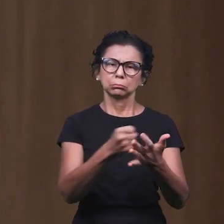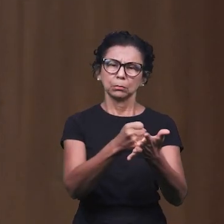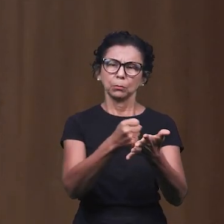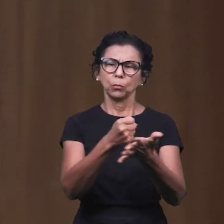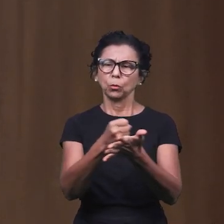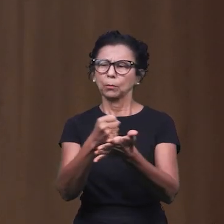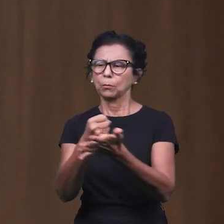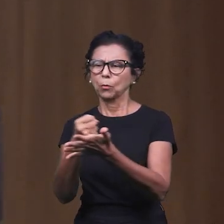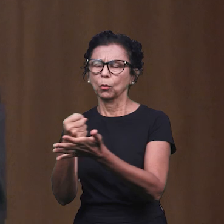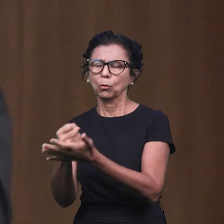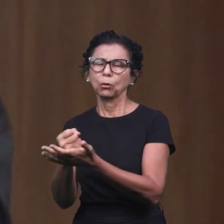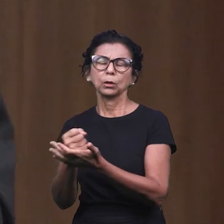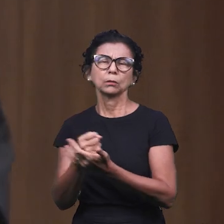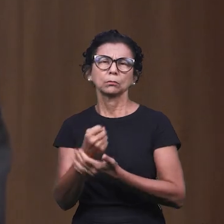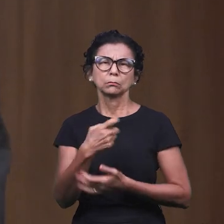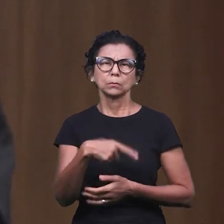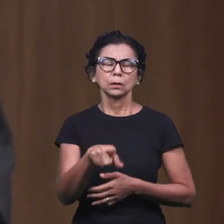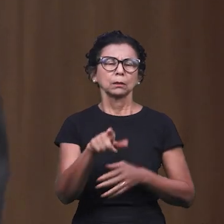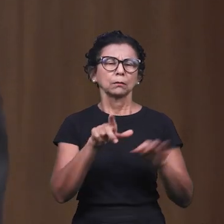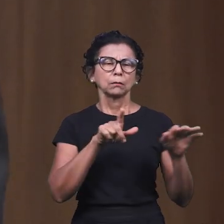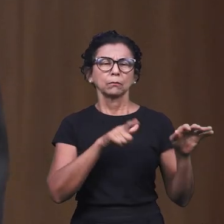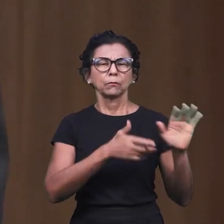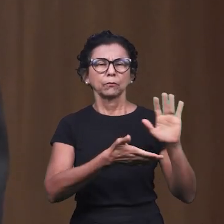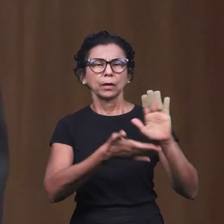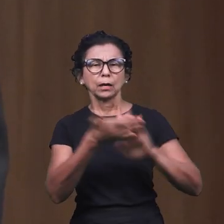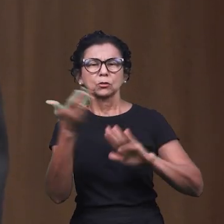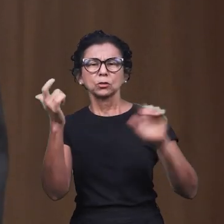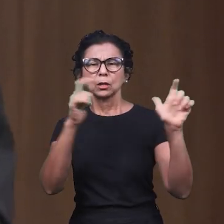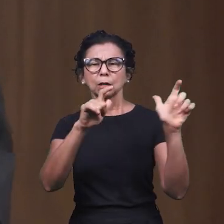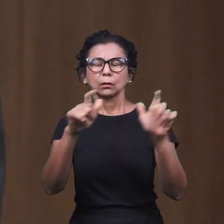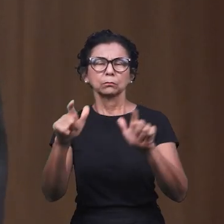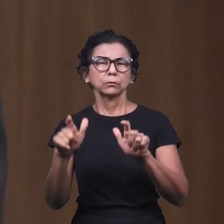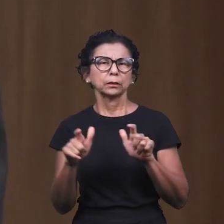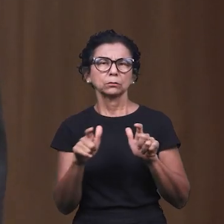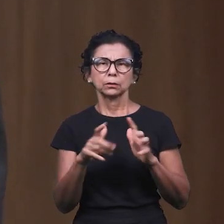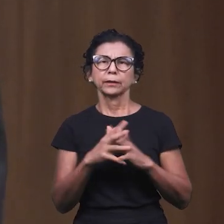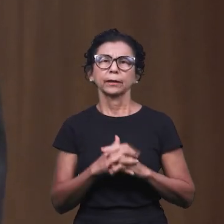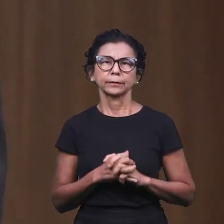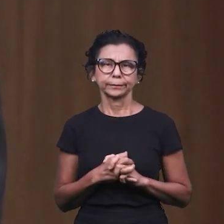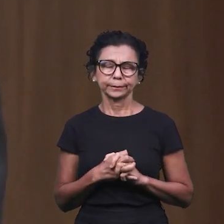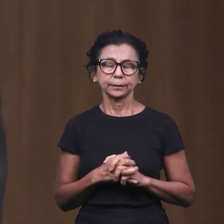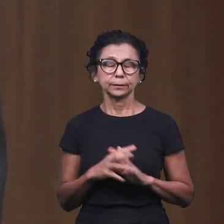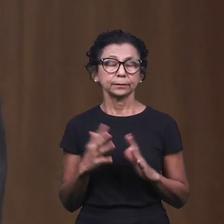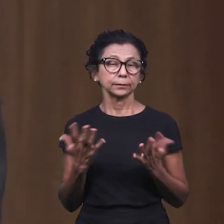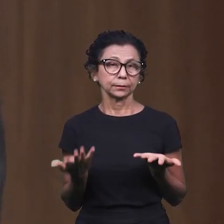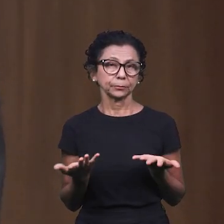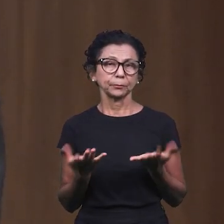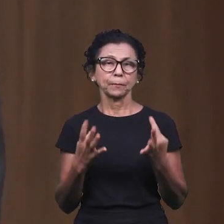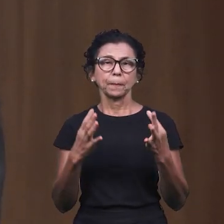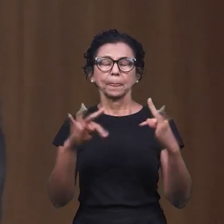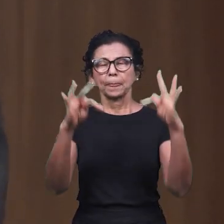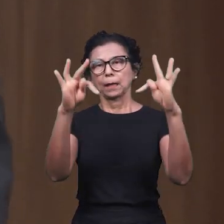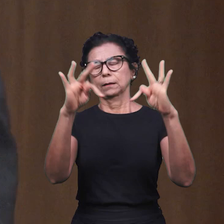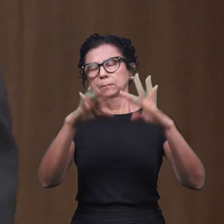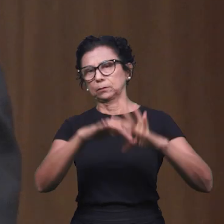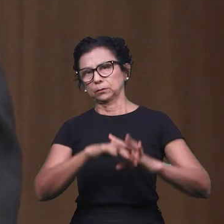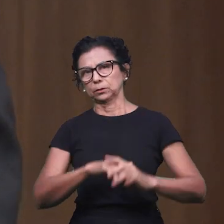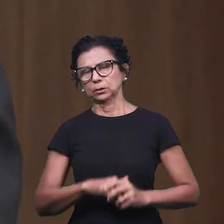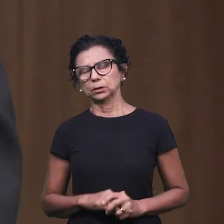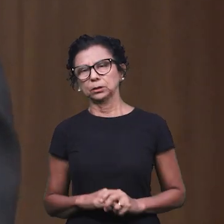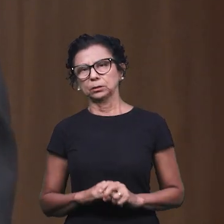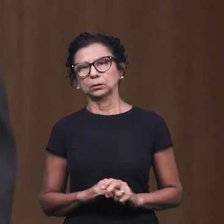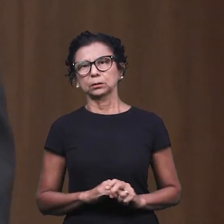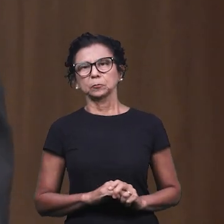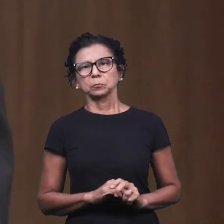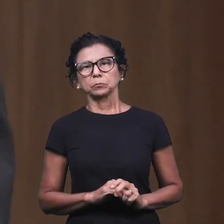também atingimos? Unidade da doutrina. Né? Então, hoje é uma coisa extraordinária. Quando eu morava em Vila Velha,